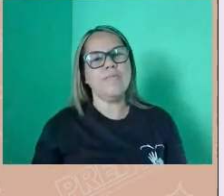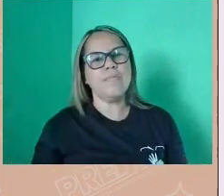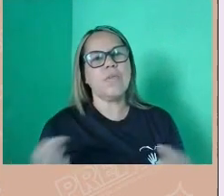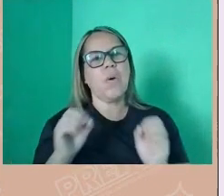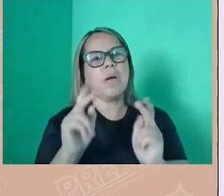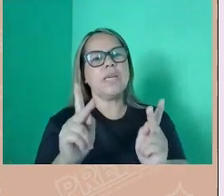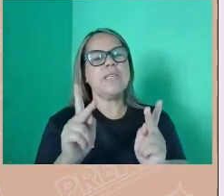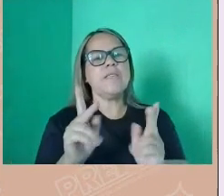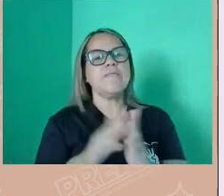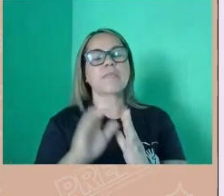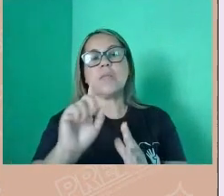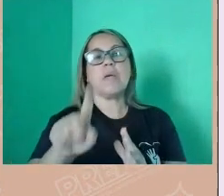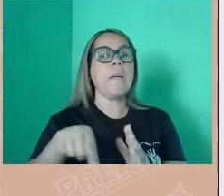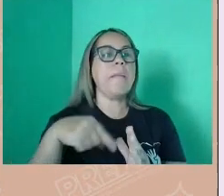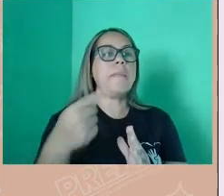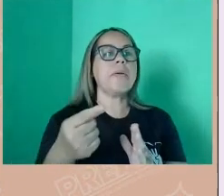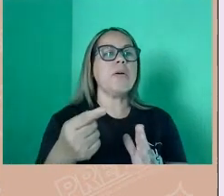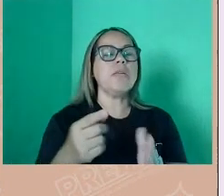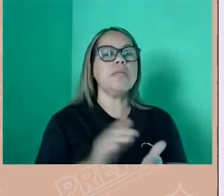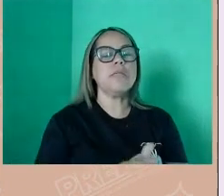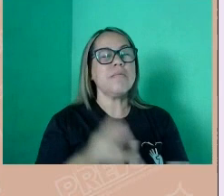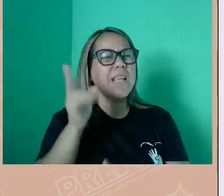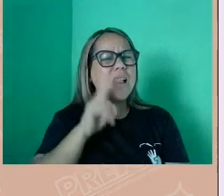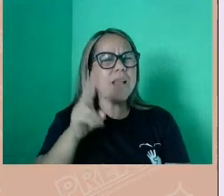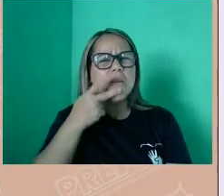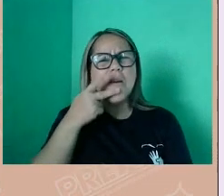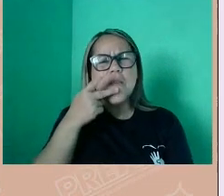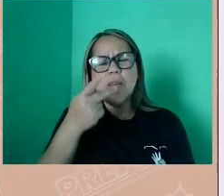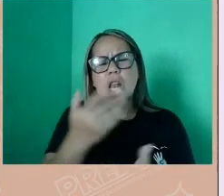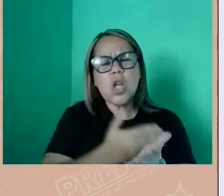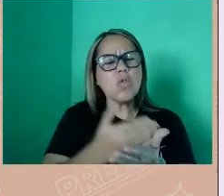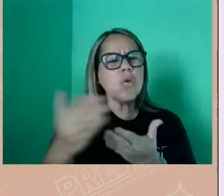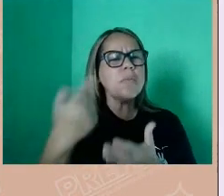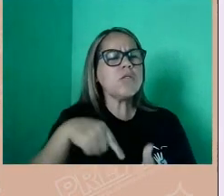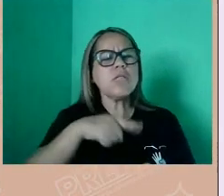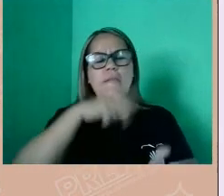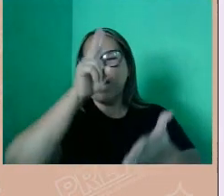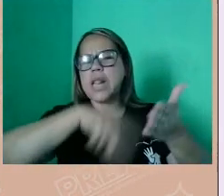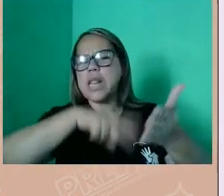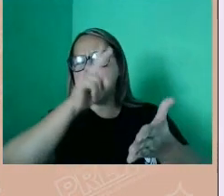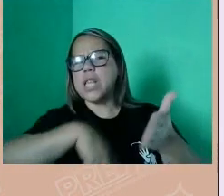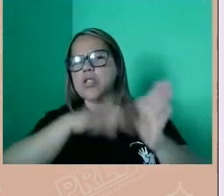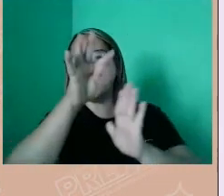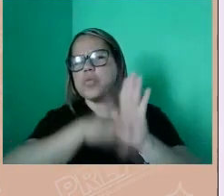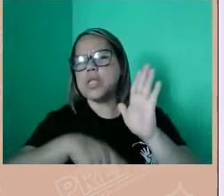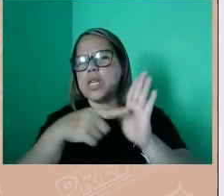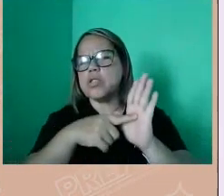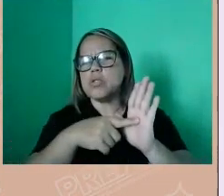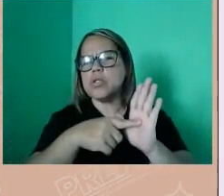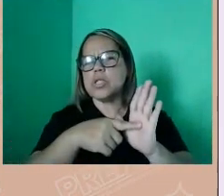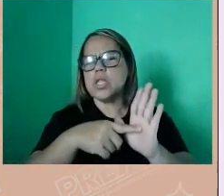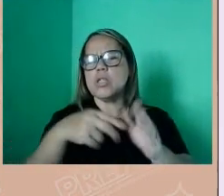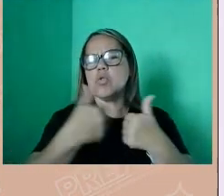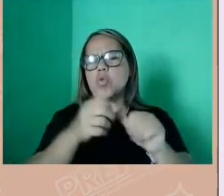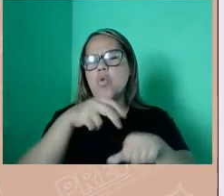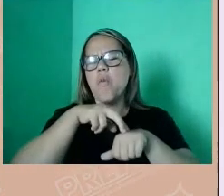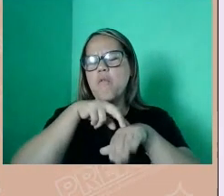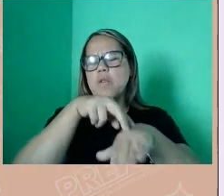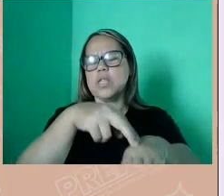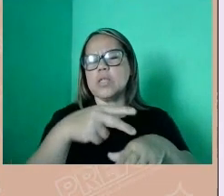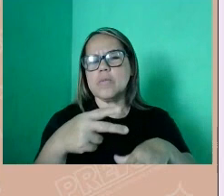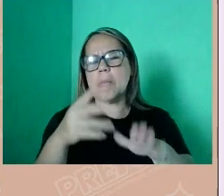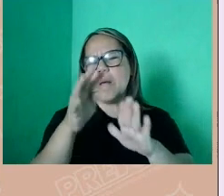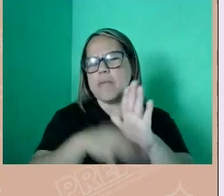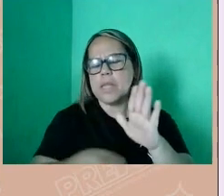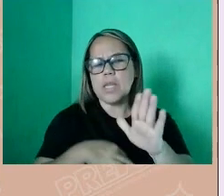vamos lá pra próxima gente lembra que eu falei no início né quando a gente tava lendo o texto desses surfistas de ônibus como é um texto que traz um pouco